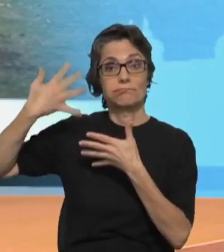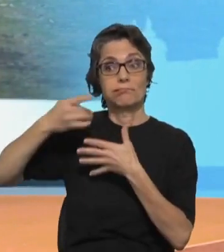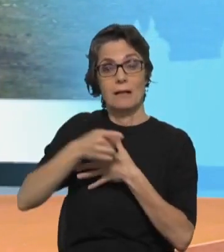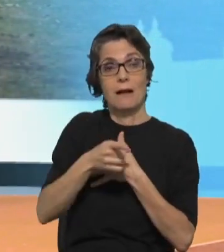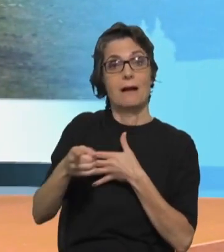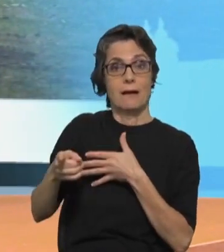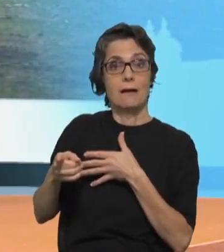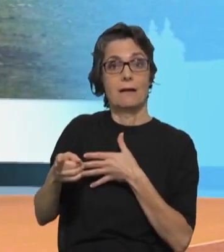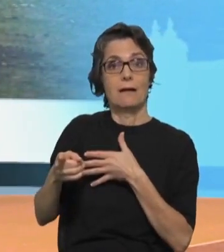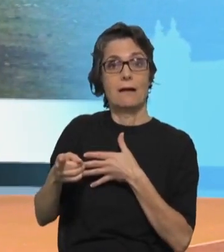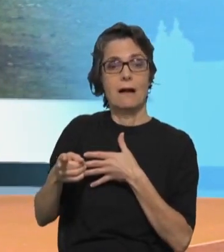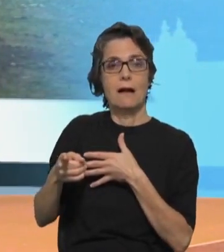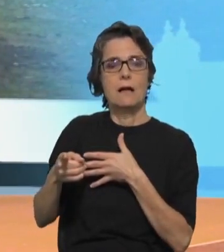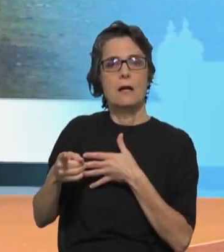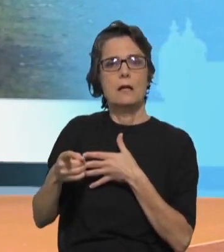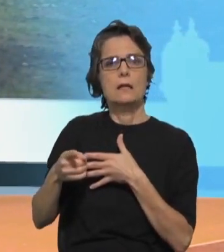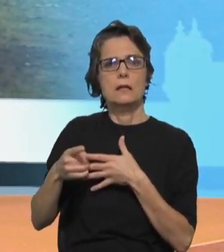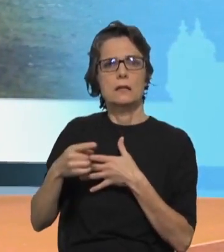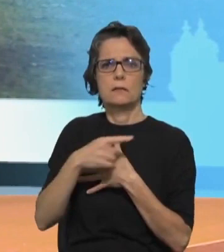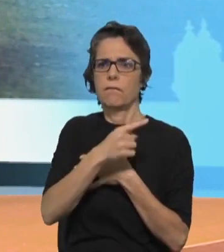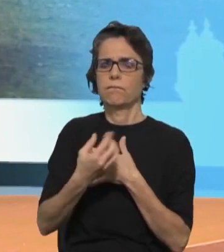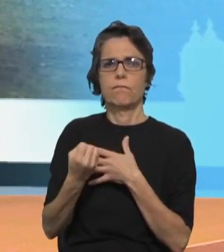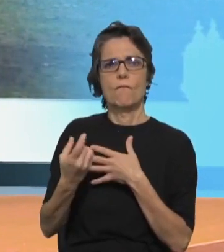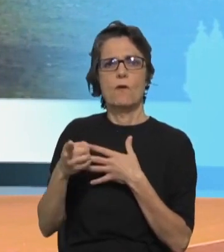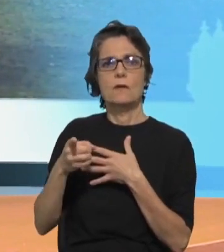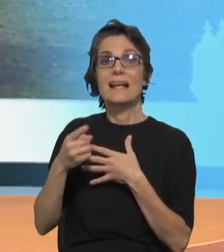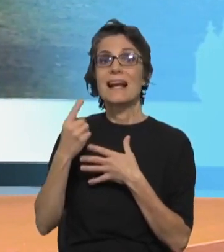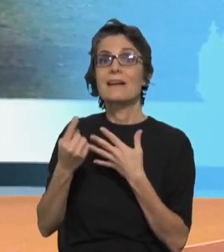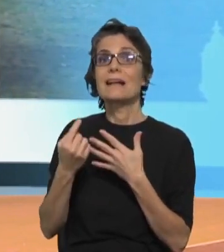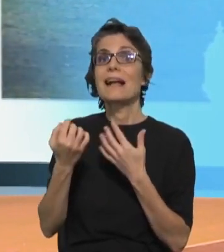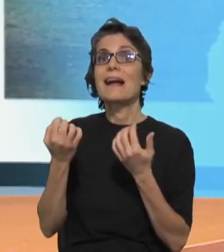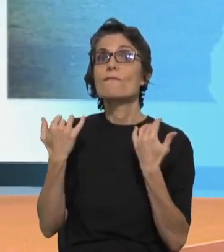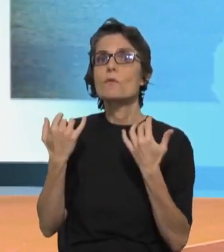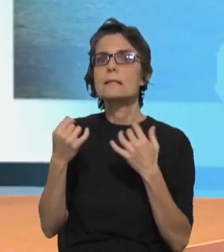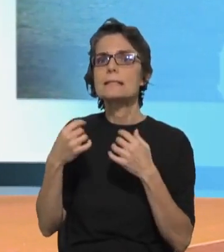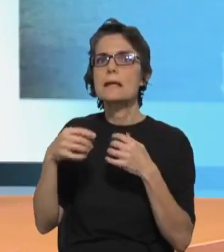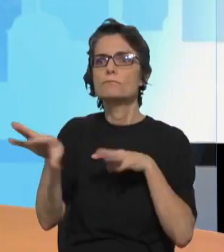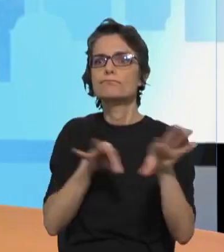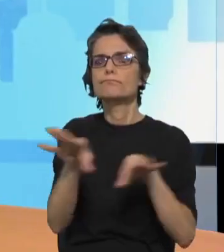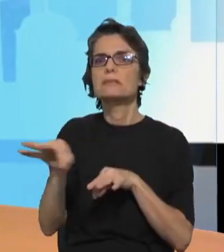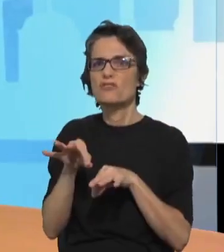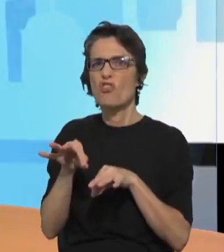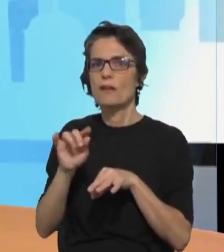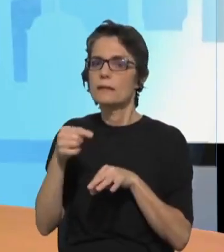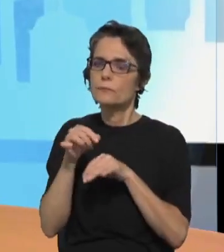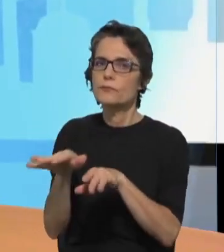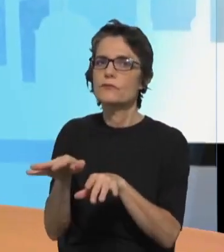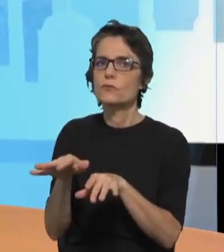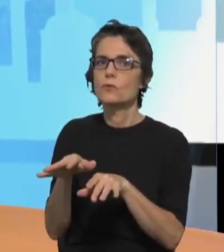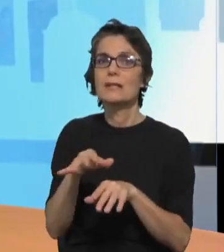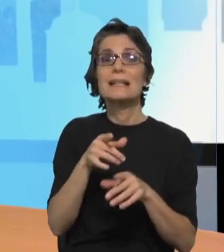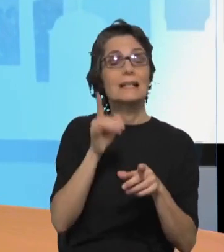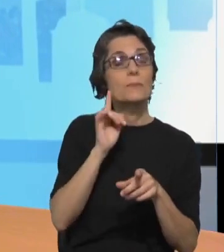mais poderosos que estão a selecionar a informação por nós. Ou seja, por isso é importante nós percebermos a diferença entre aquilo